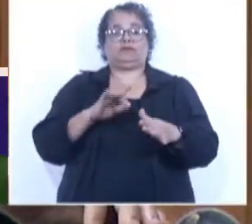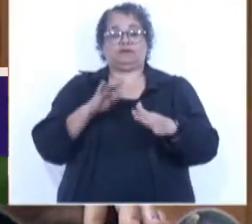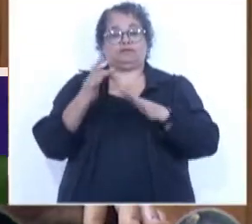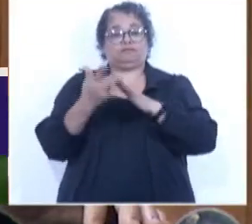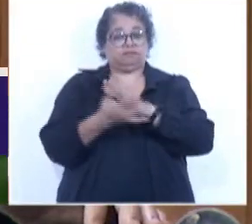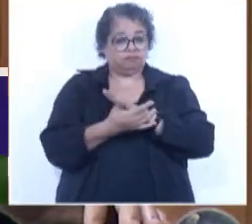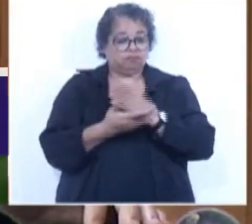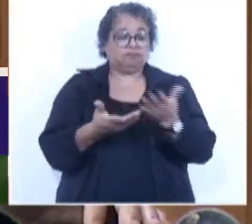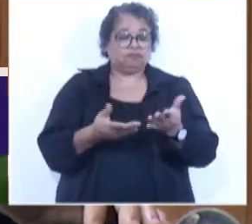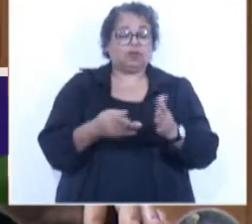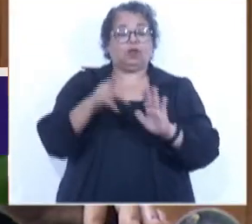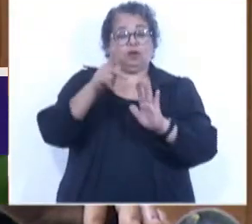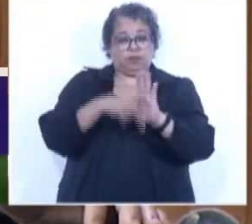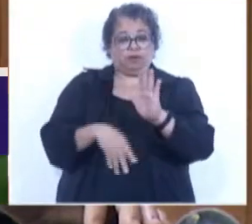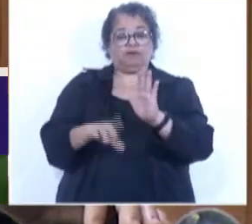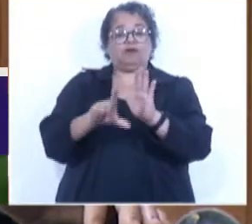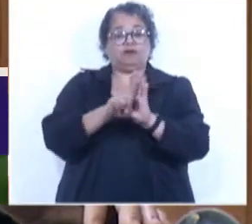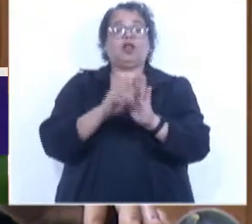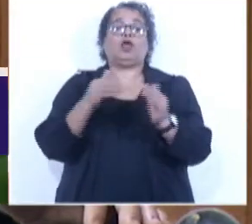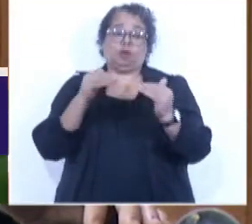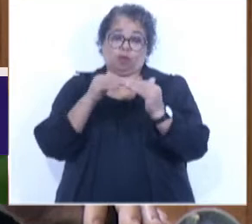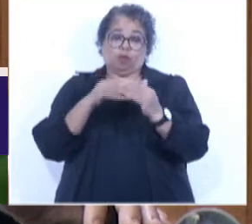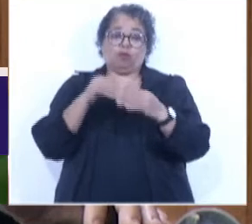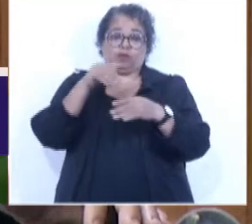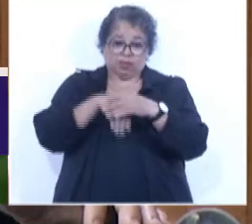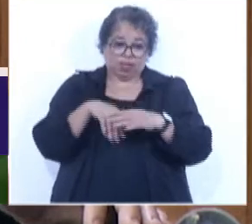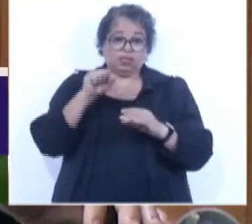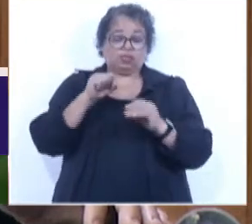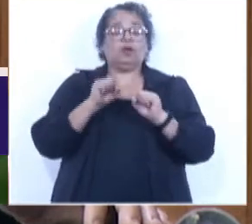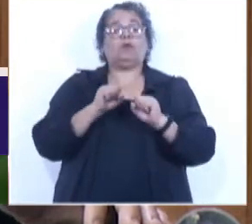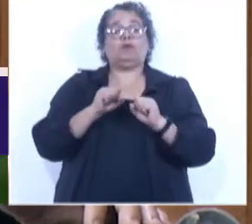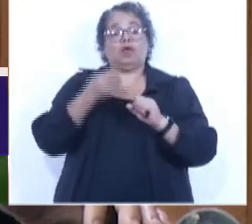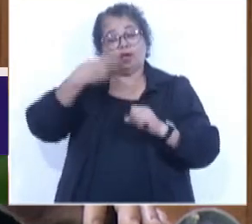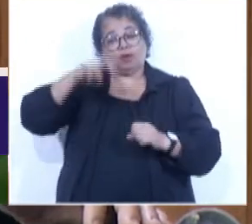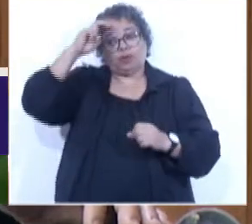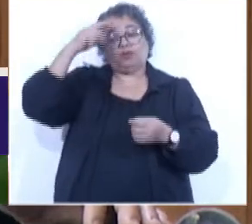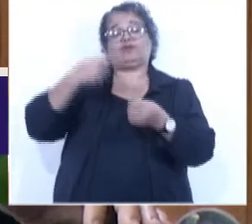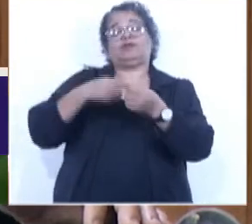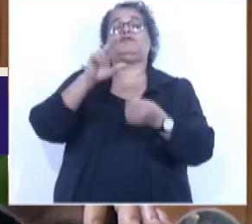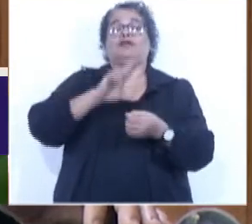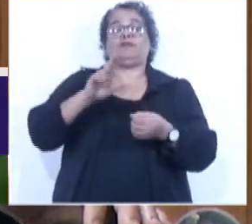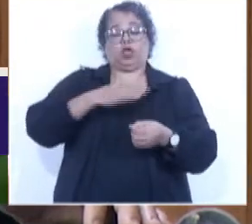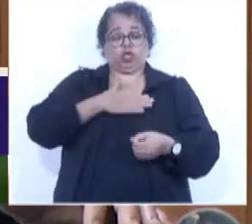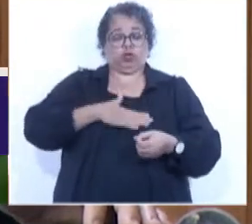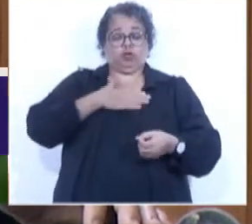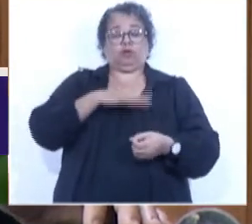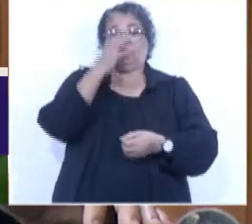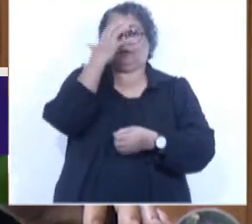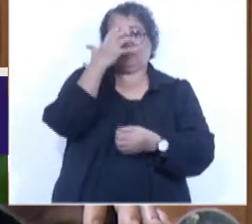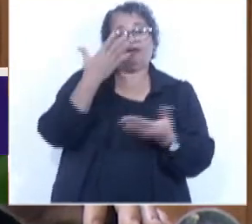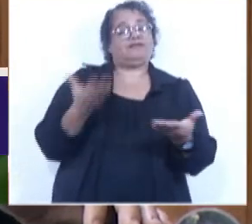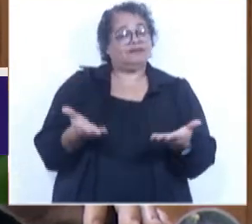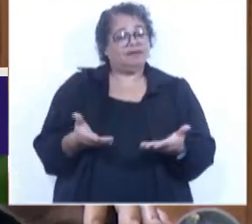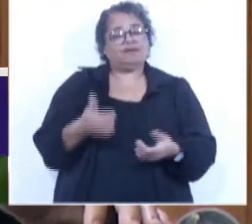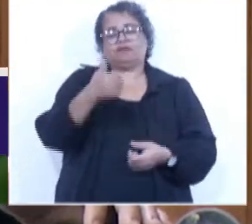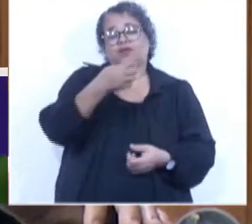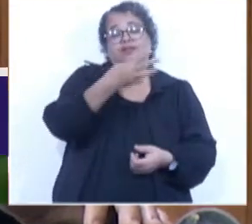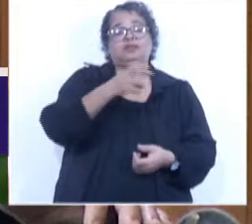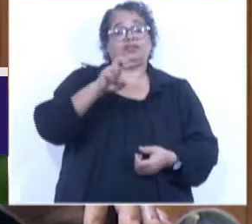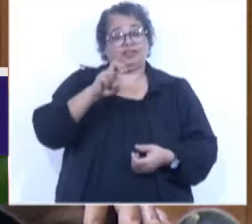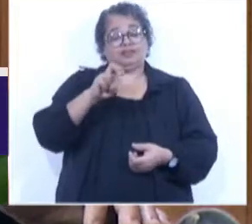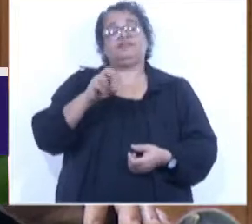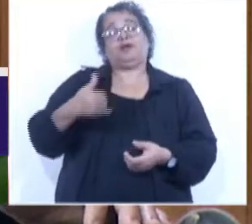favorável ao projeto de lei respeitando a cultura da nossa cidade Uberlândia que fez 135 anos